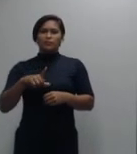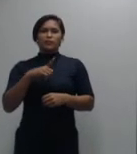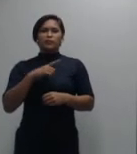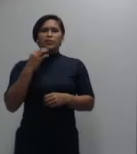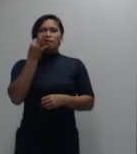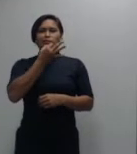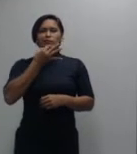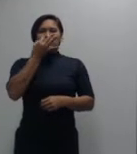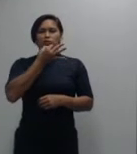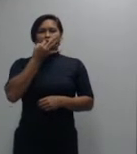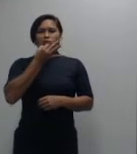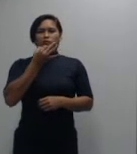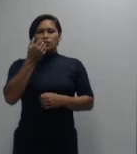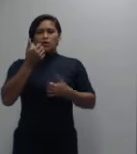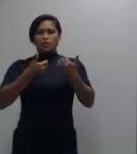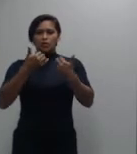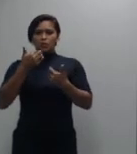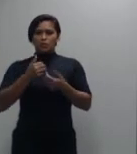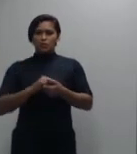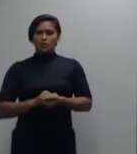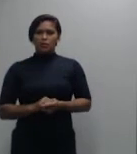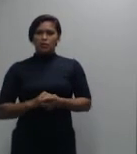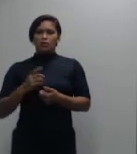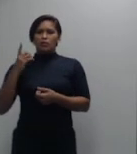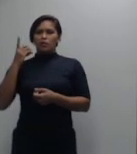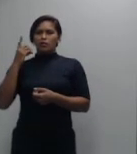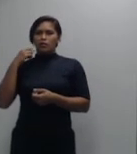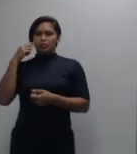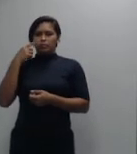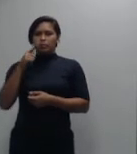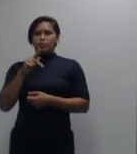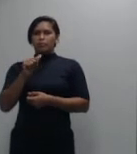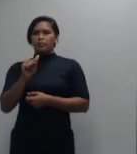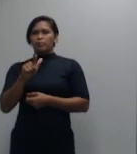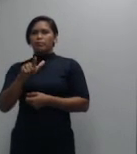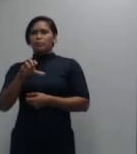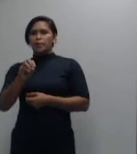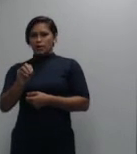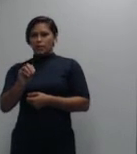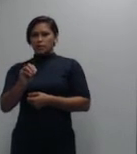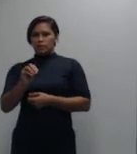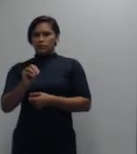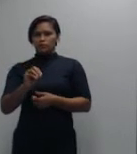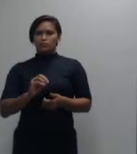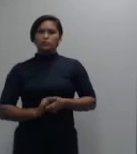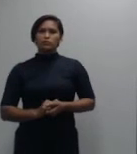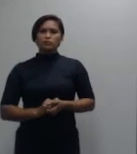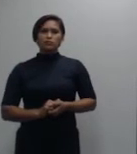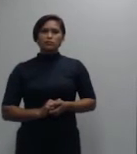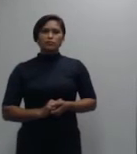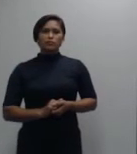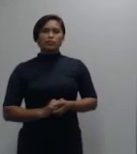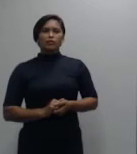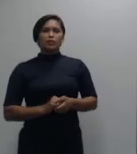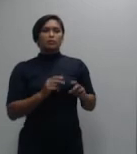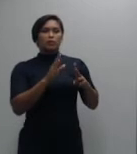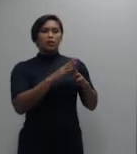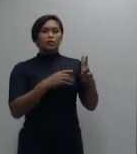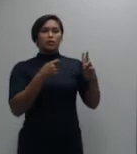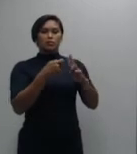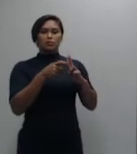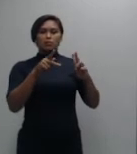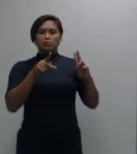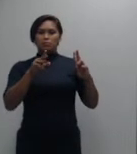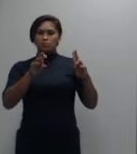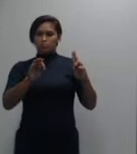sustentação oral o Dr Paulo Magalhães Nasser pelos em querido Peter